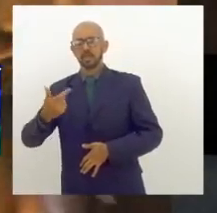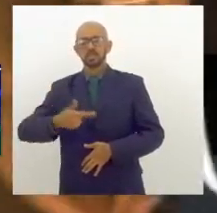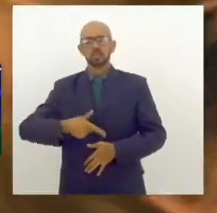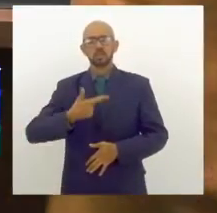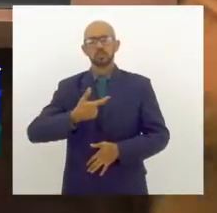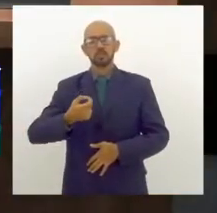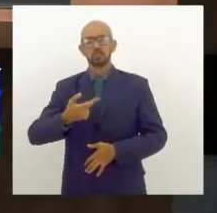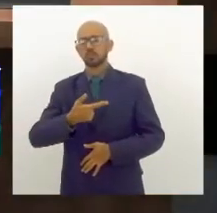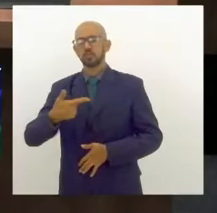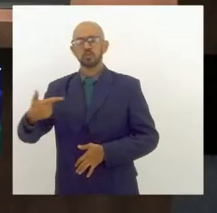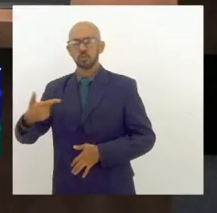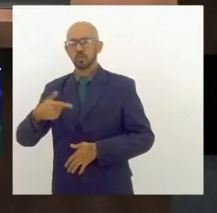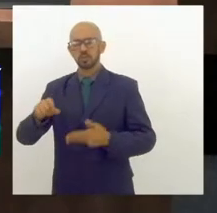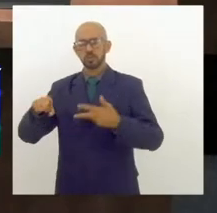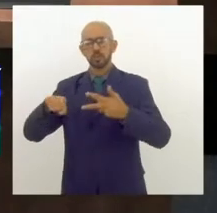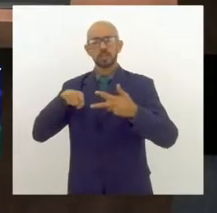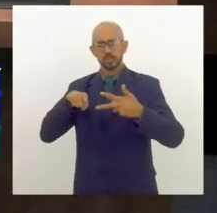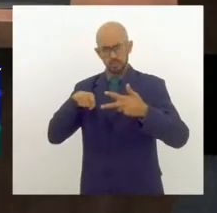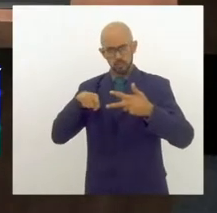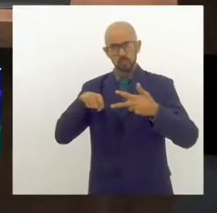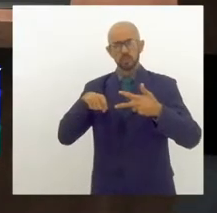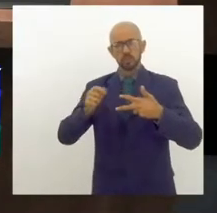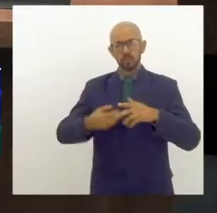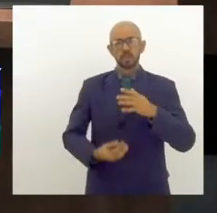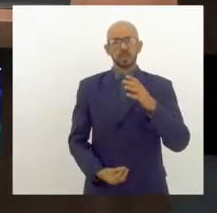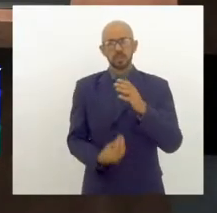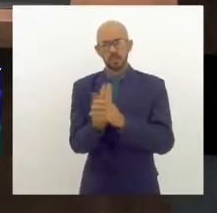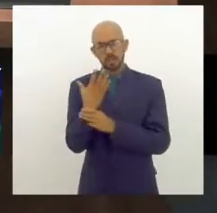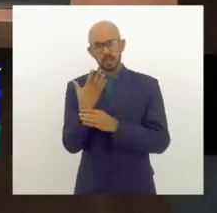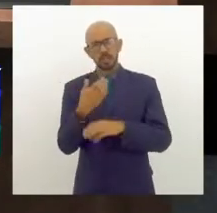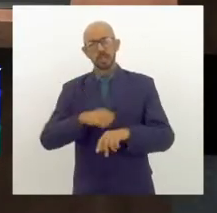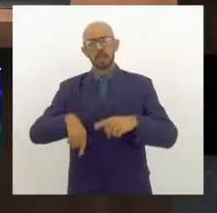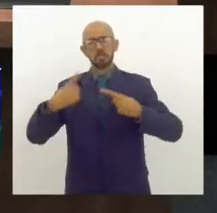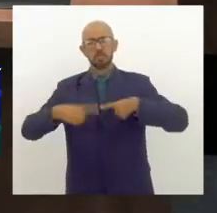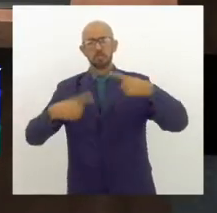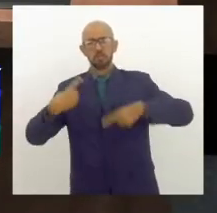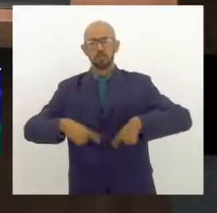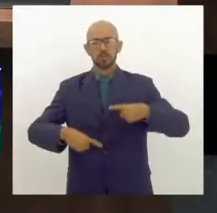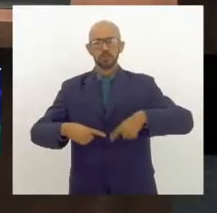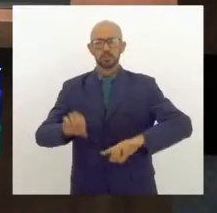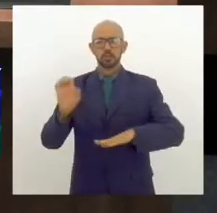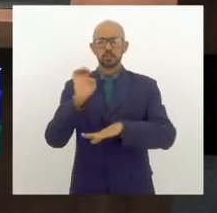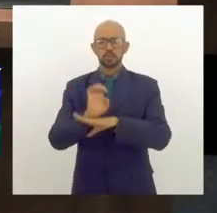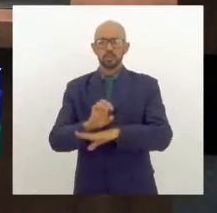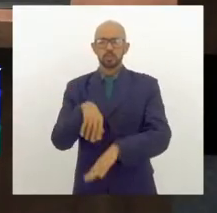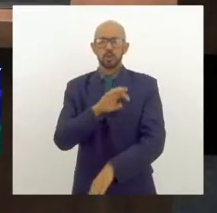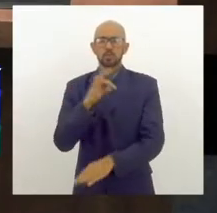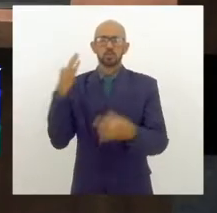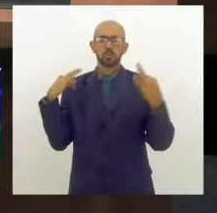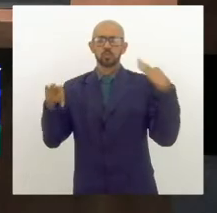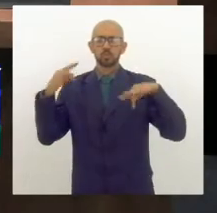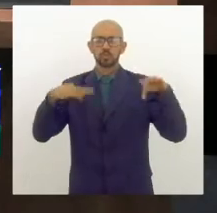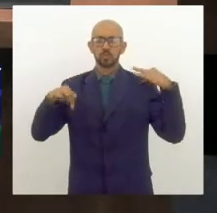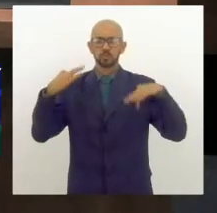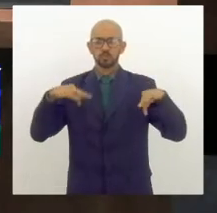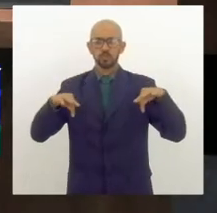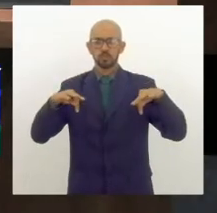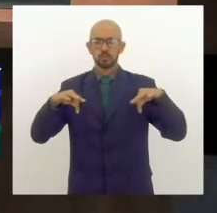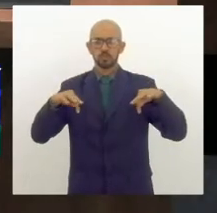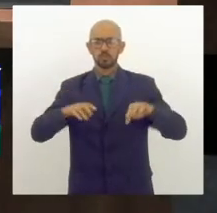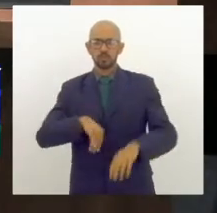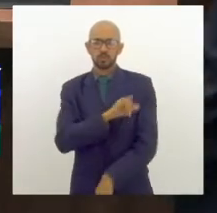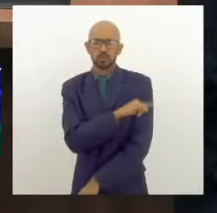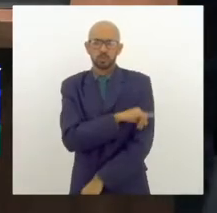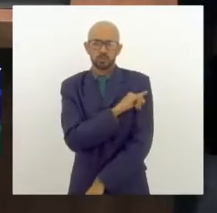6026/2022, de autoria do Poder Executivo, que institui a política estadual de turismo do Rio